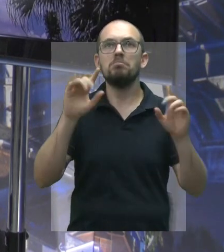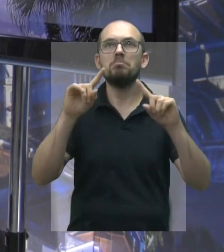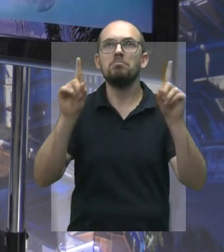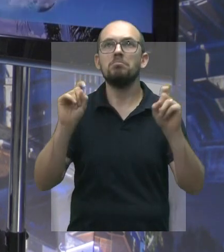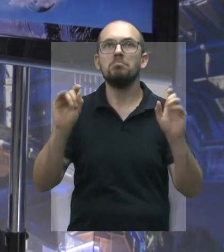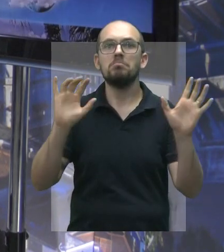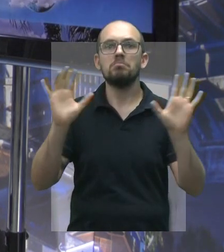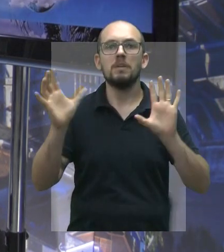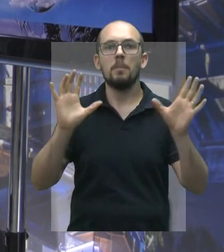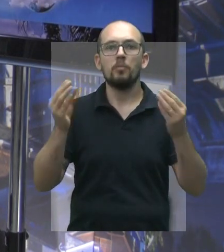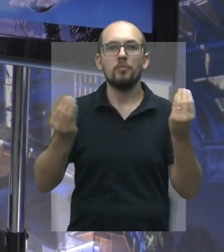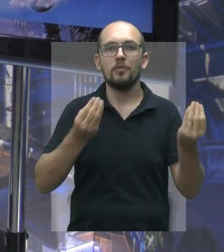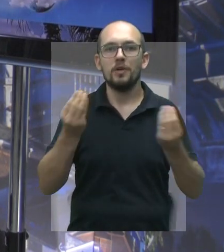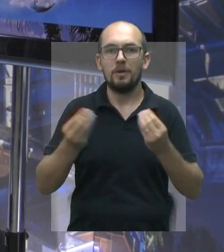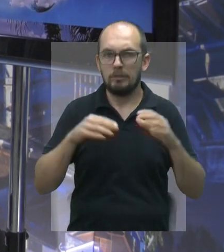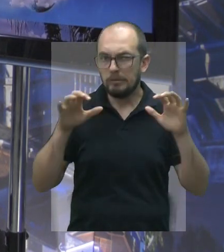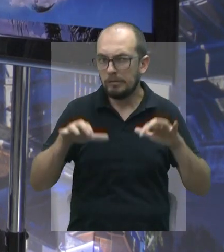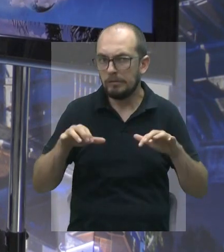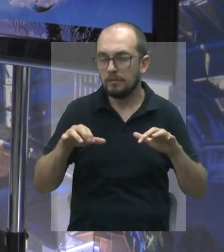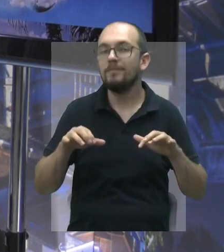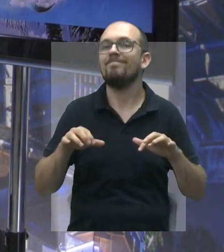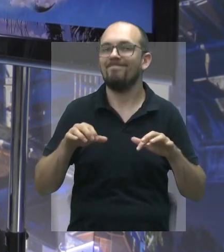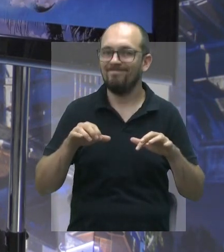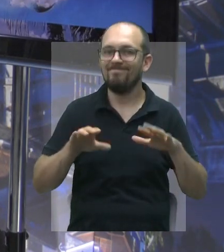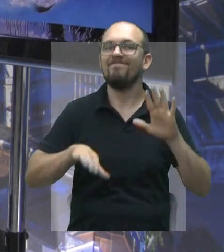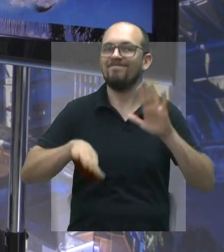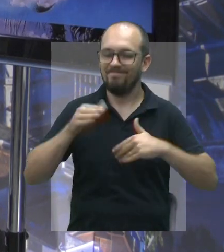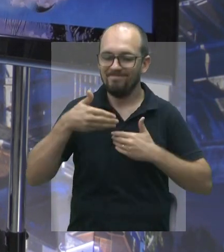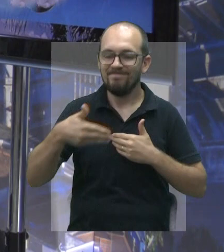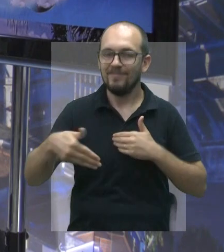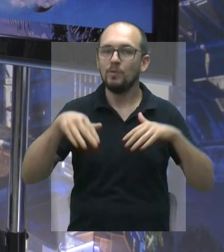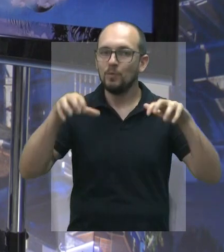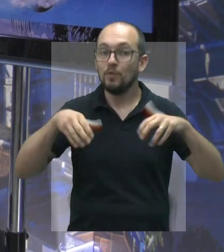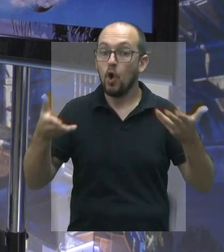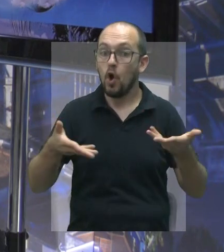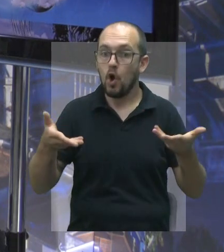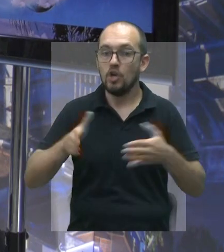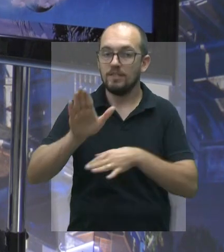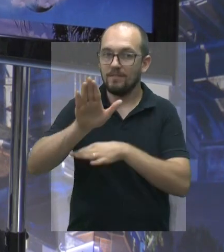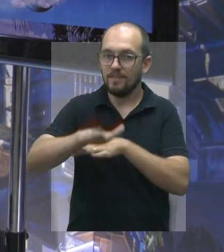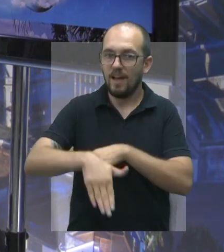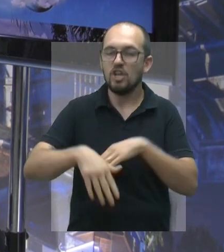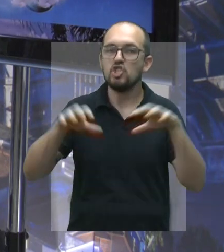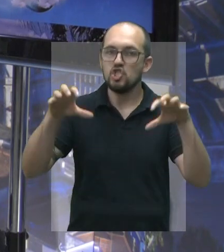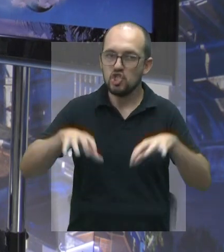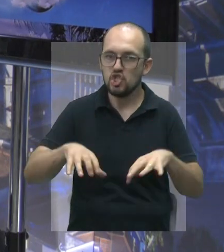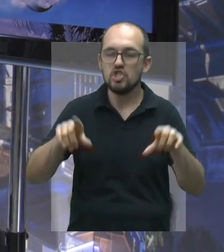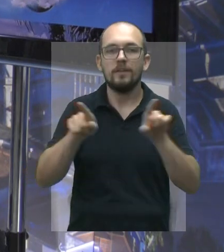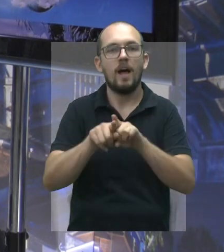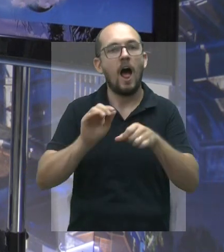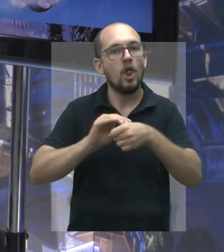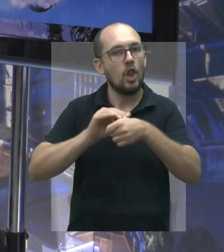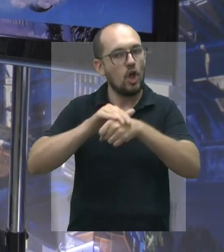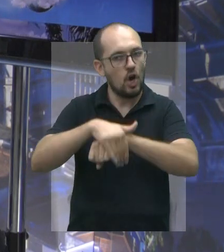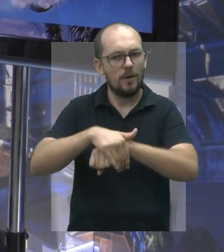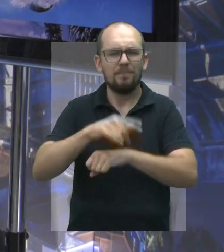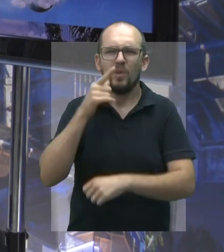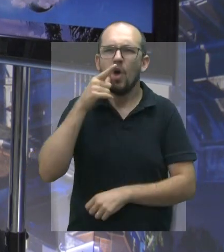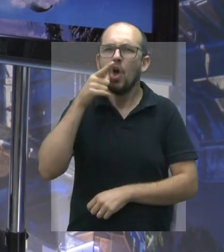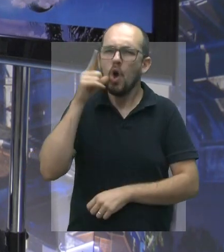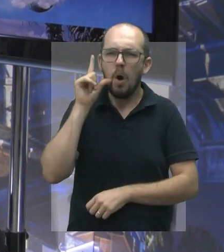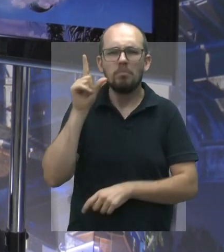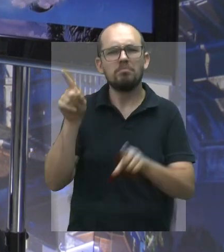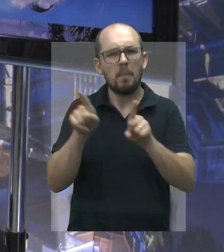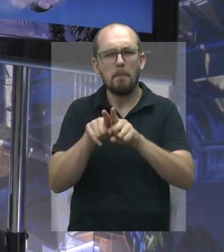este fim de semana. Olha, tem previsão de chuva para o finzinho da tarde de hoje e para o período da noite. Ontem também tinha